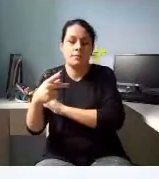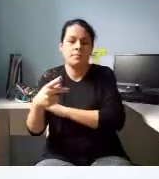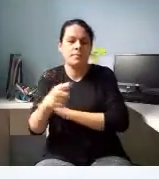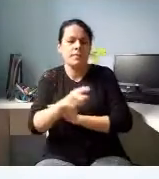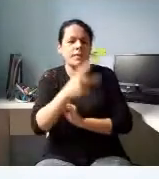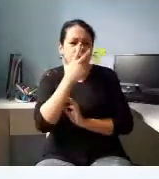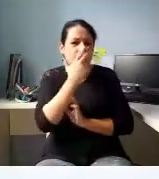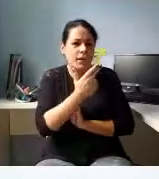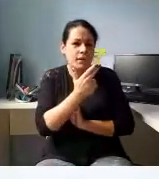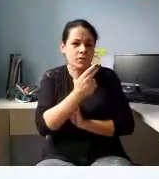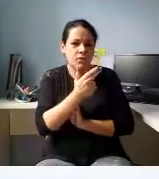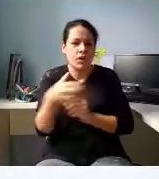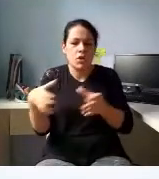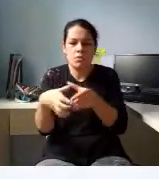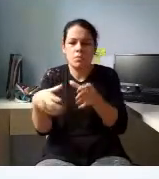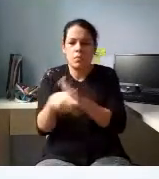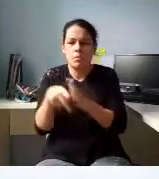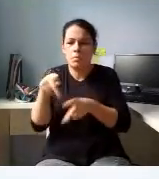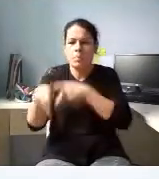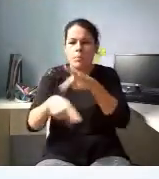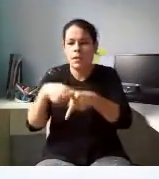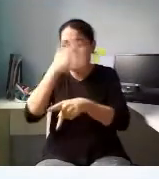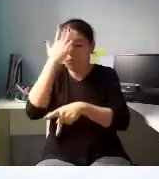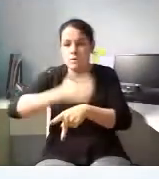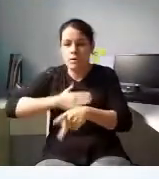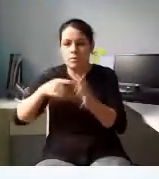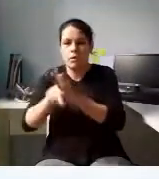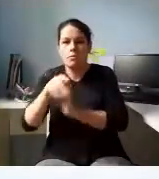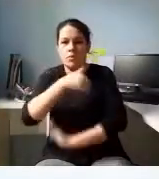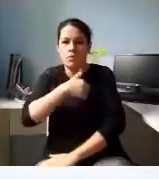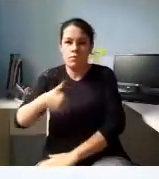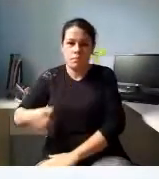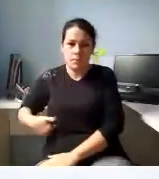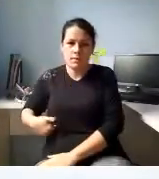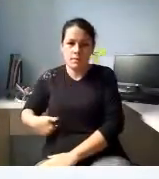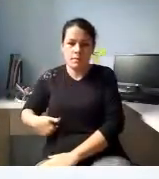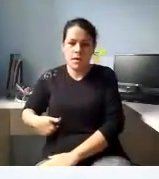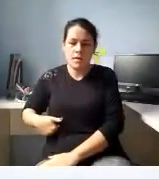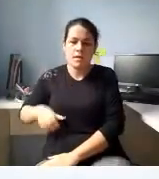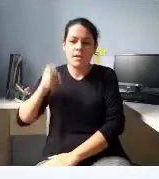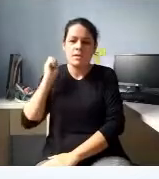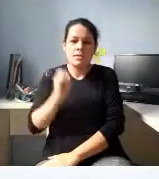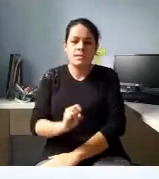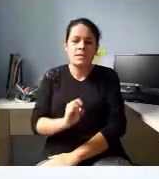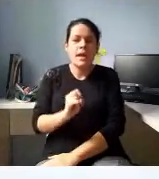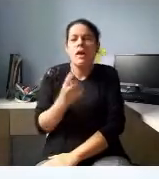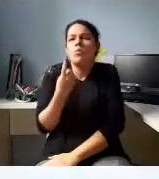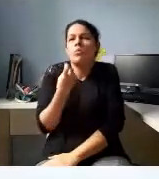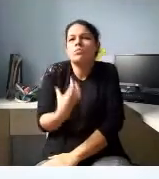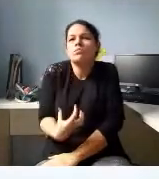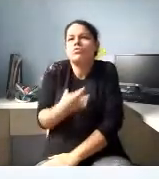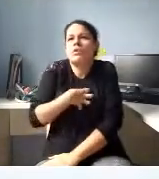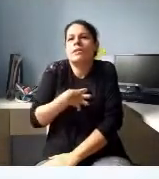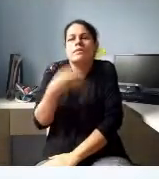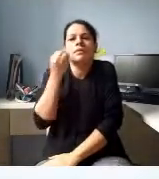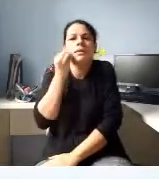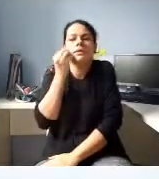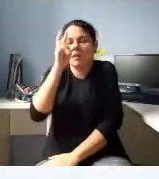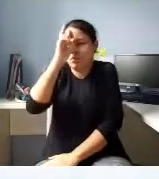essa popularidade continuar indo abaixo, seria a única forma dele tentar